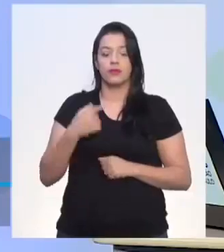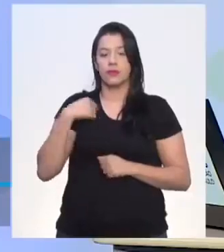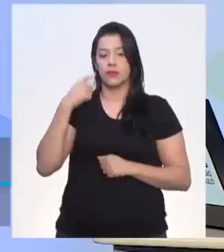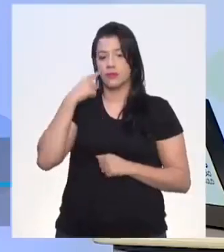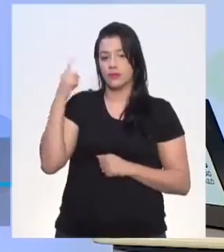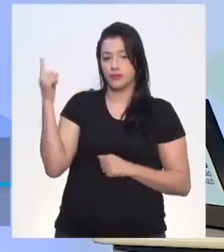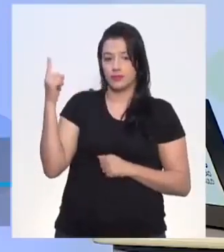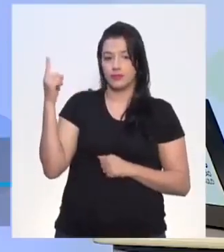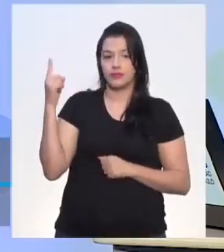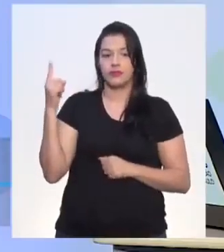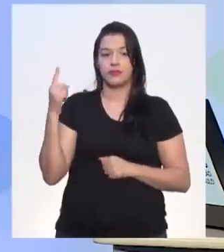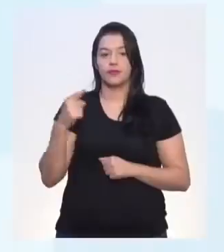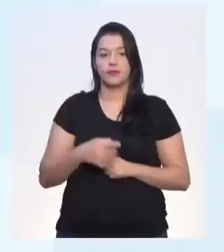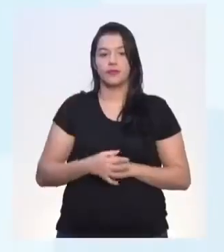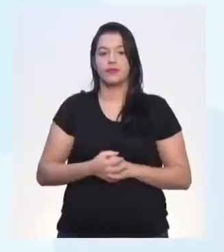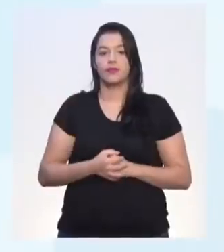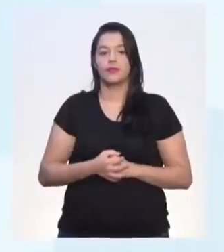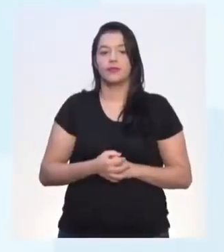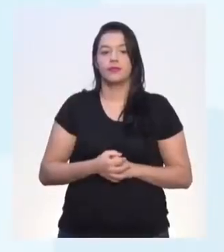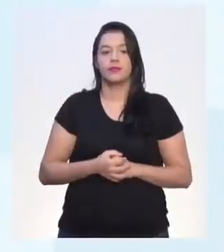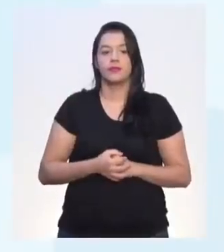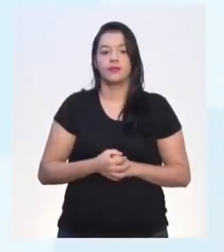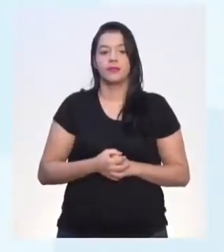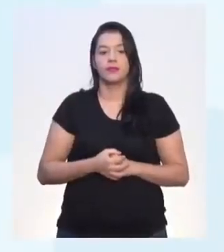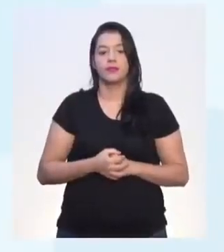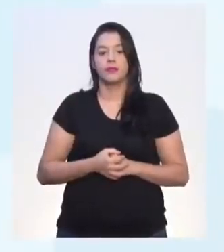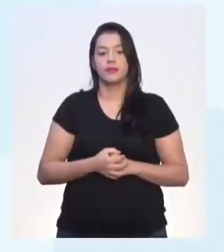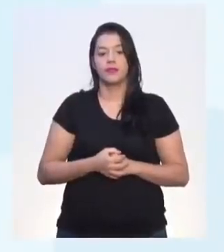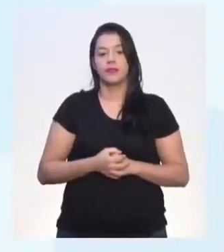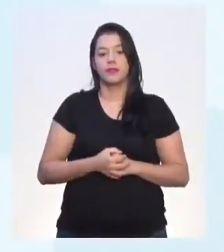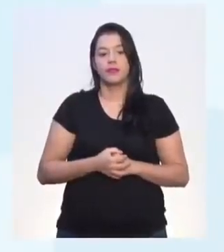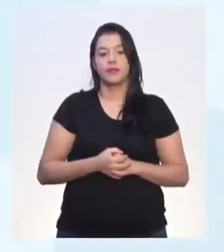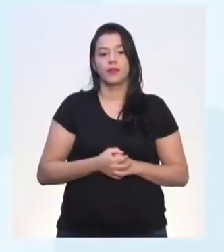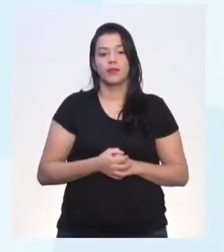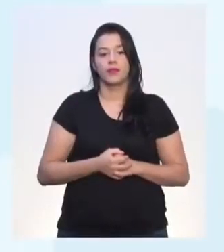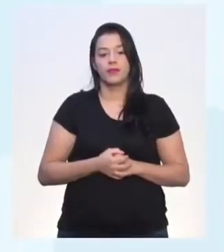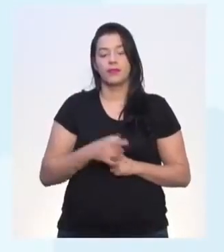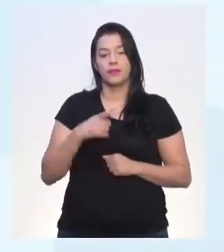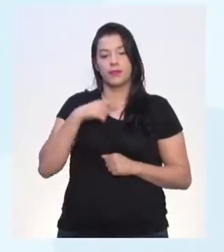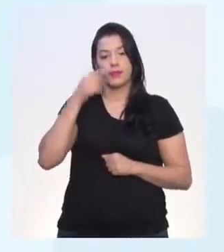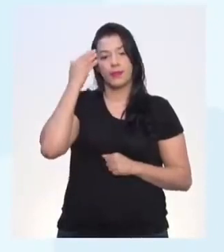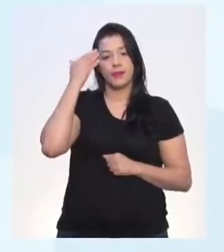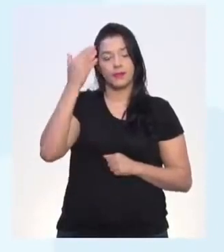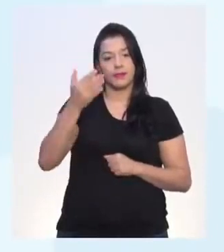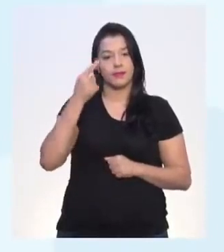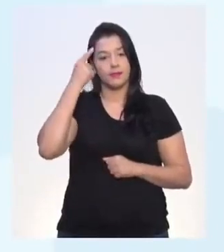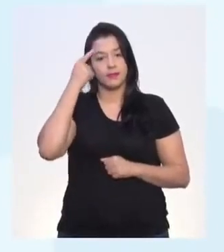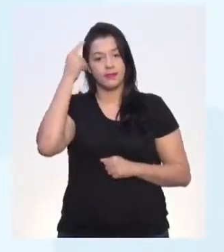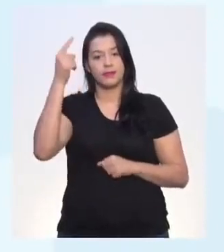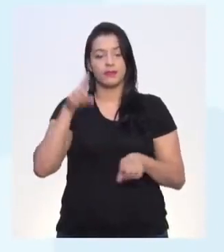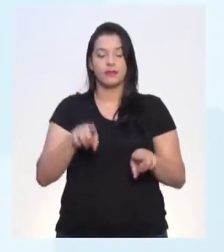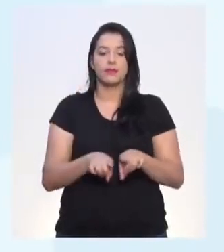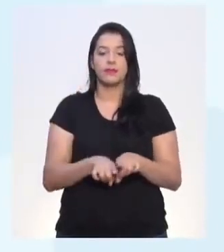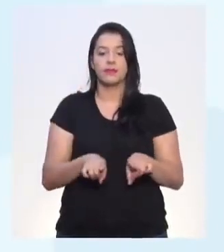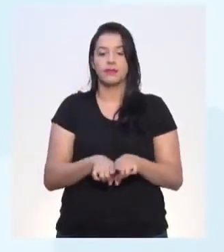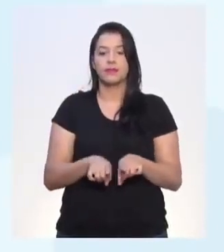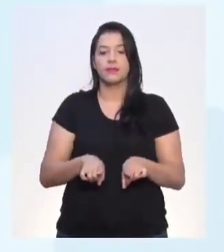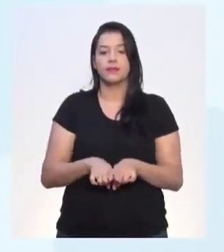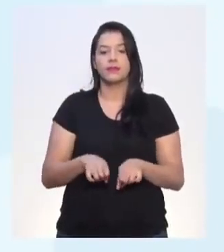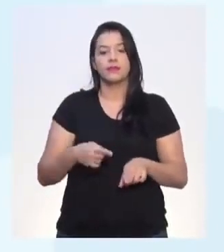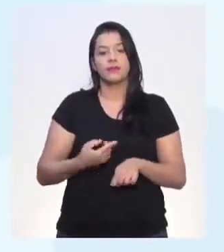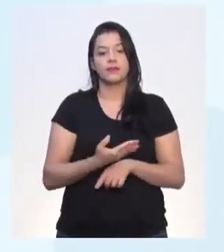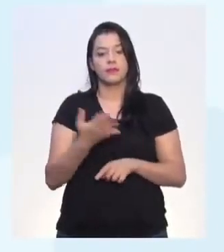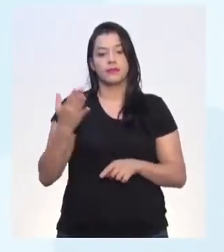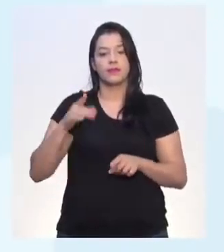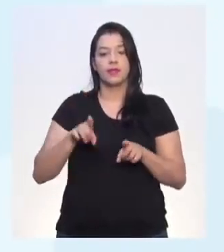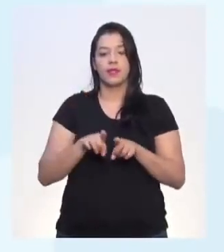2, 2 vezes 2, 4, 2 vezes 3, 6. Então, muito obrigada por ter lembrado disso, né? Então, tá certo, é isso